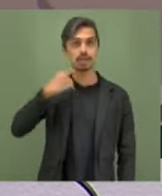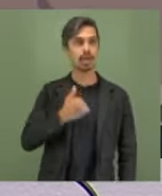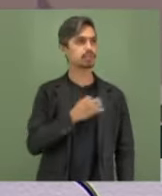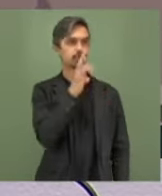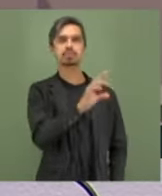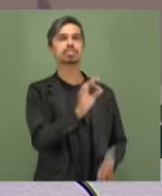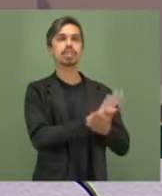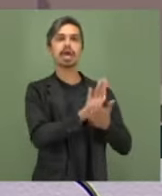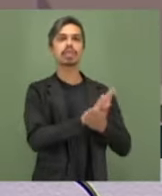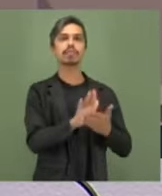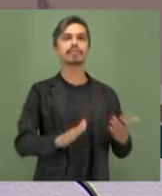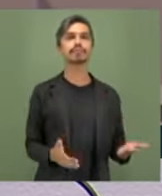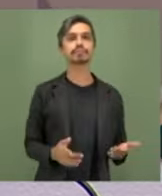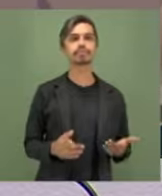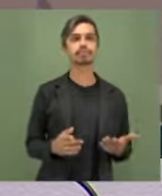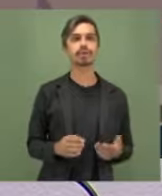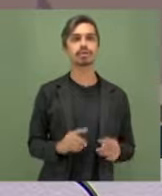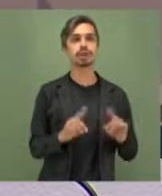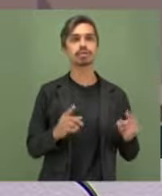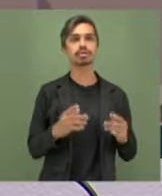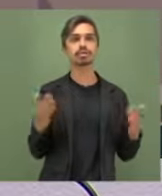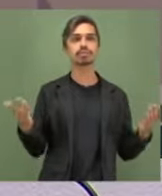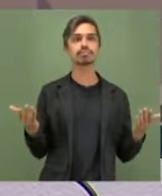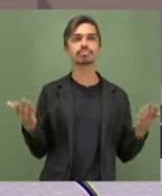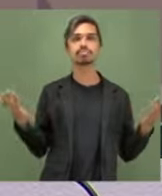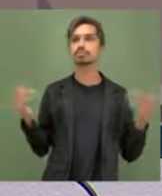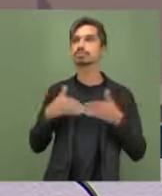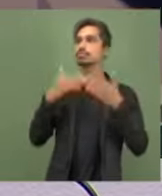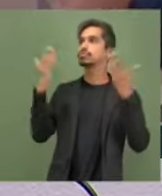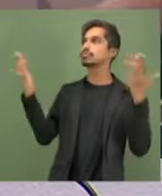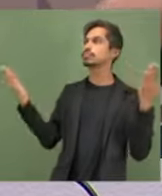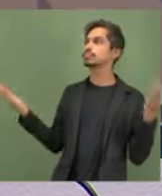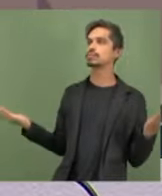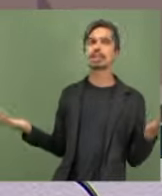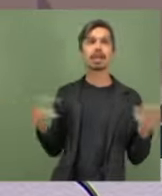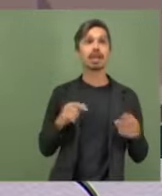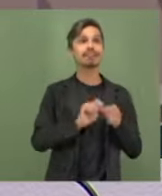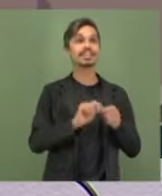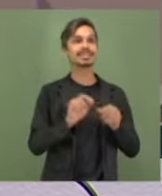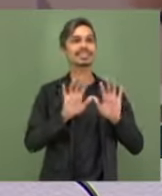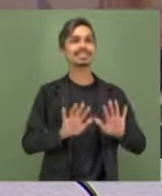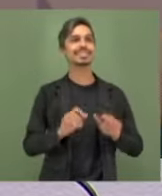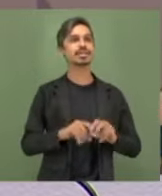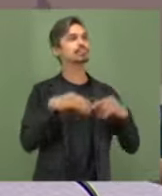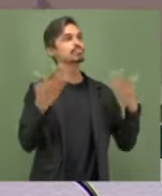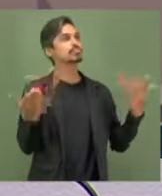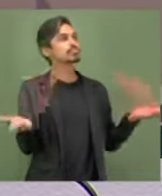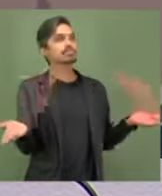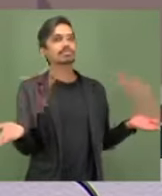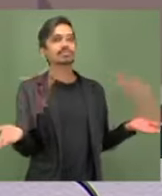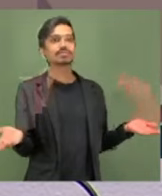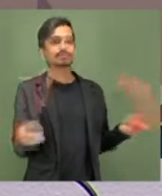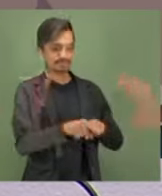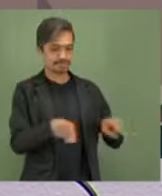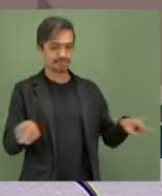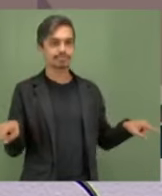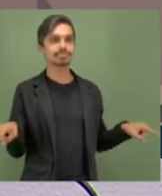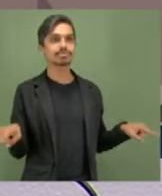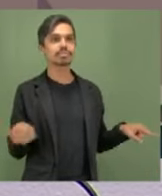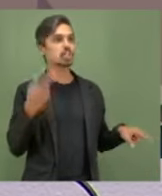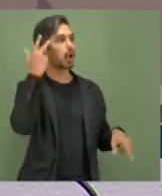questão, mas quase me apetecia fazer um gesto. Olhem por isto que está aqui a acontecer. Isto não é